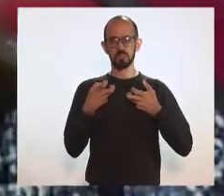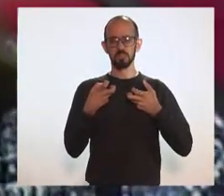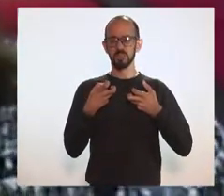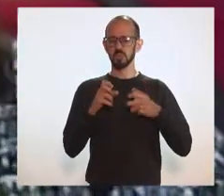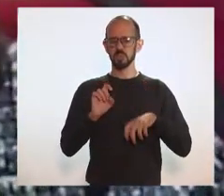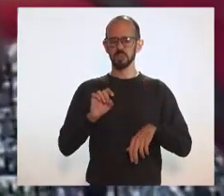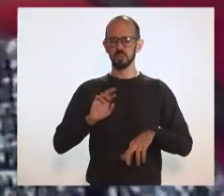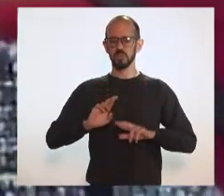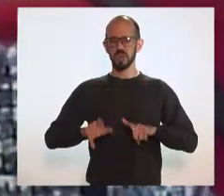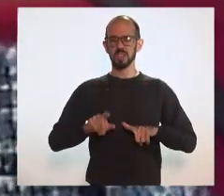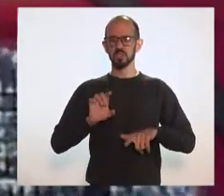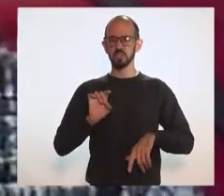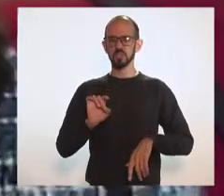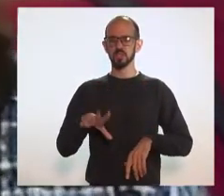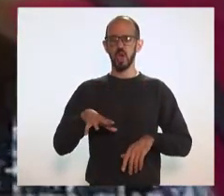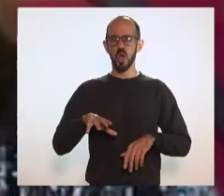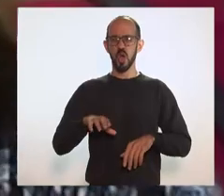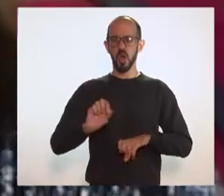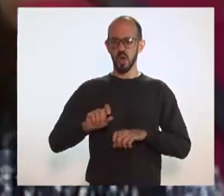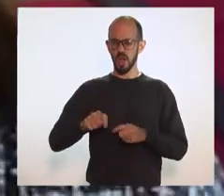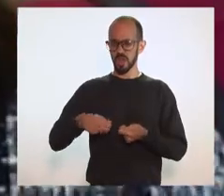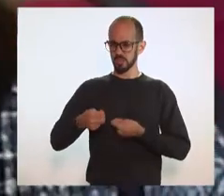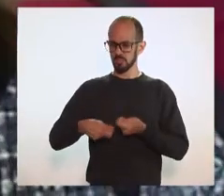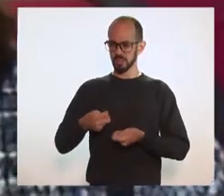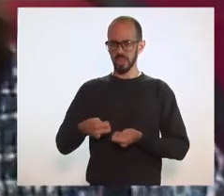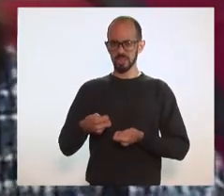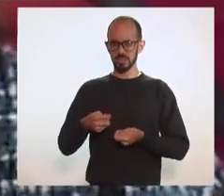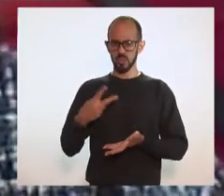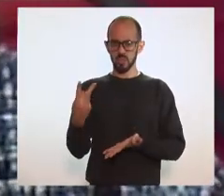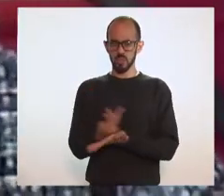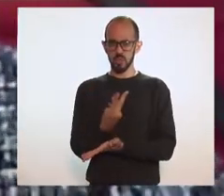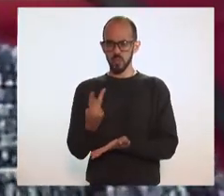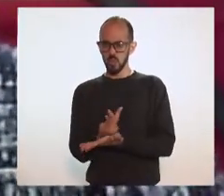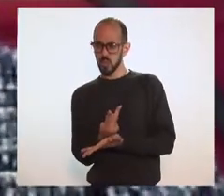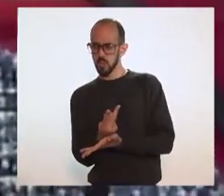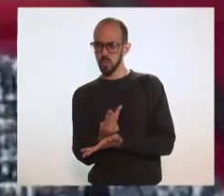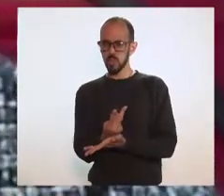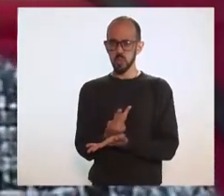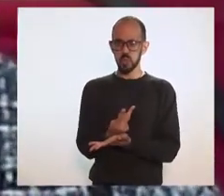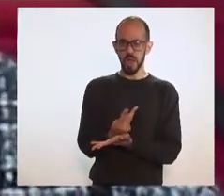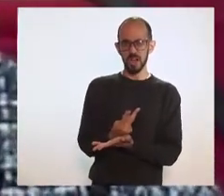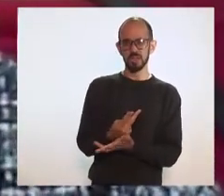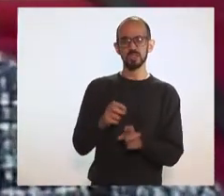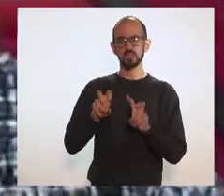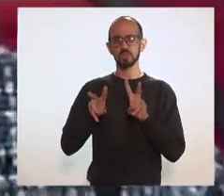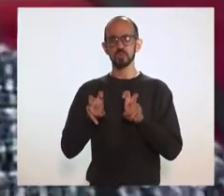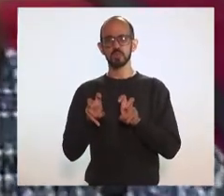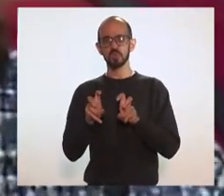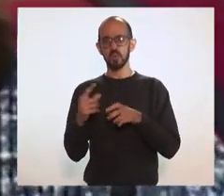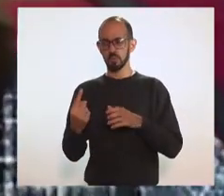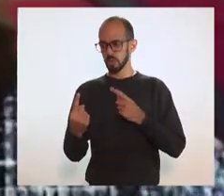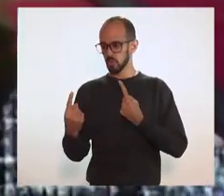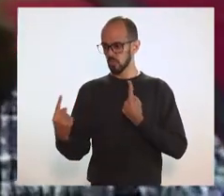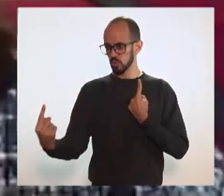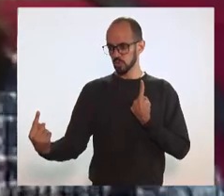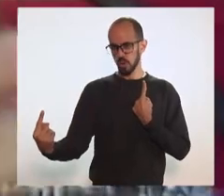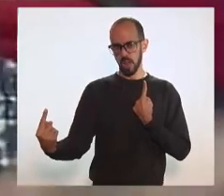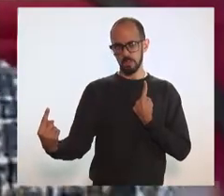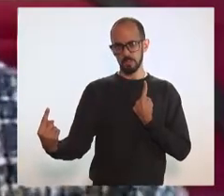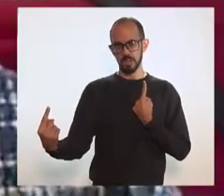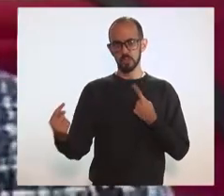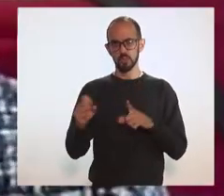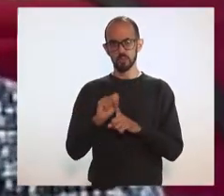só comandos contraditórios na condução do isolamento social, Então, há,